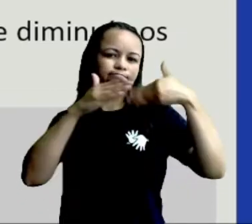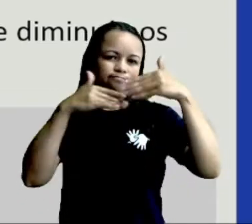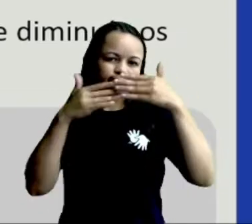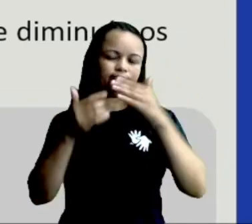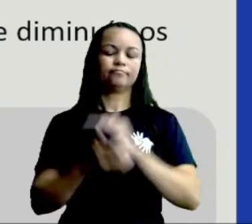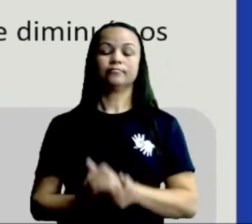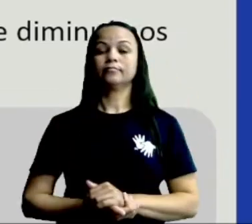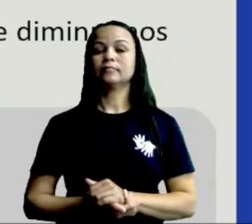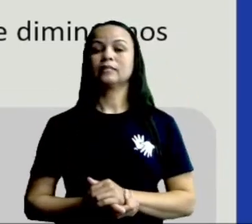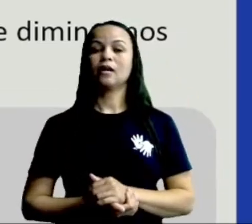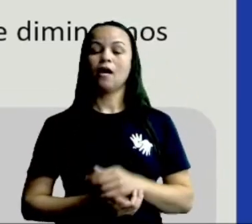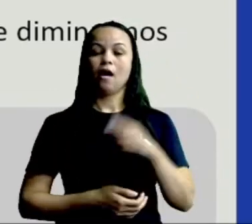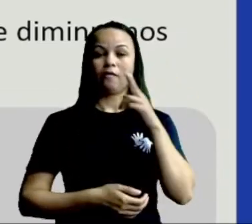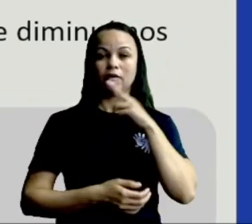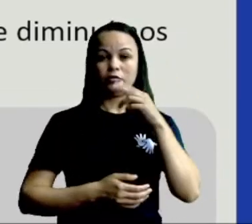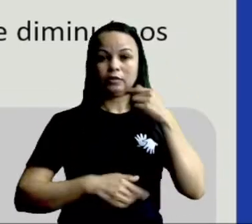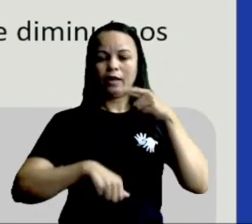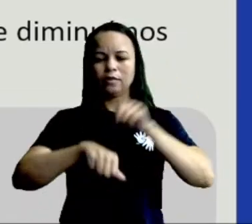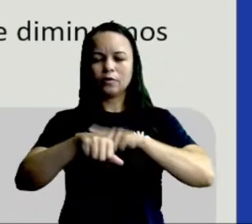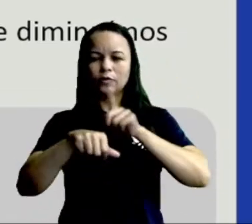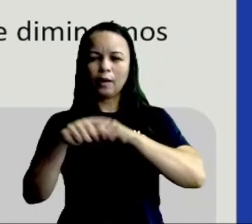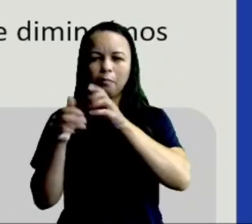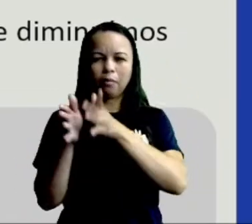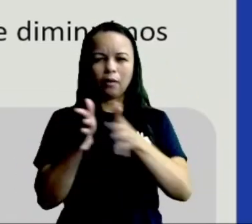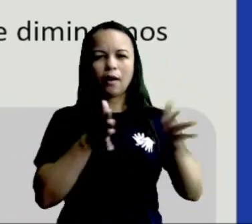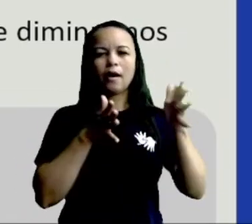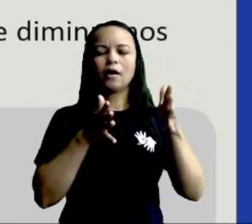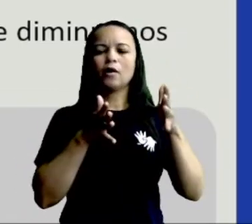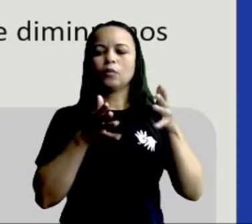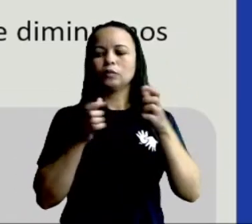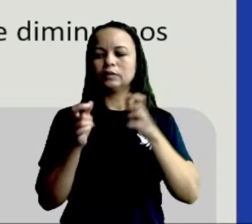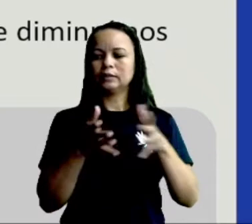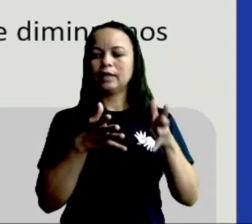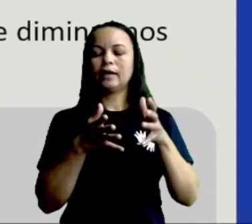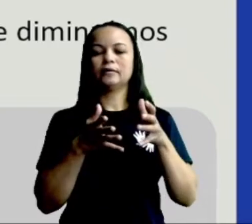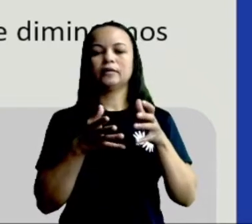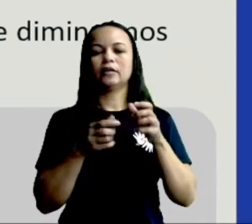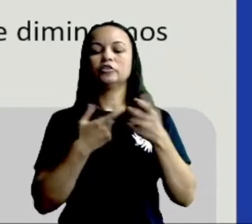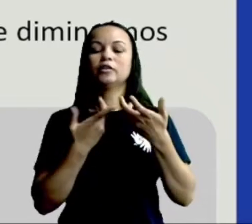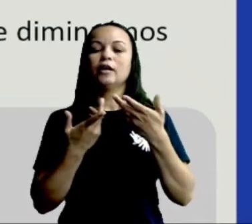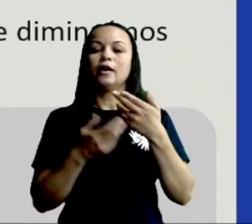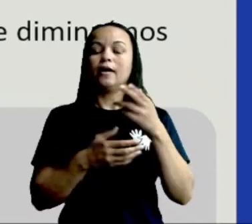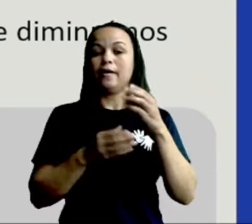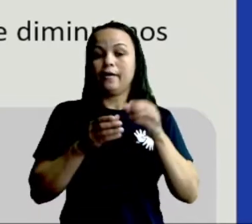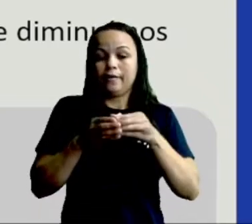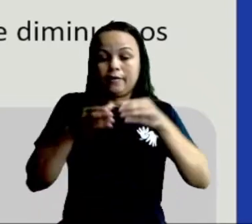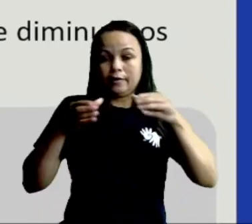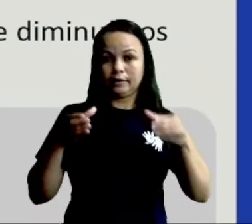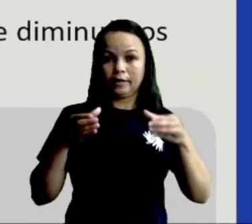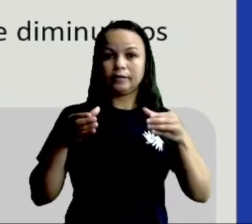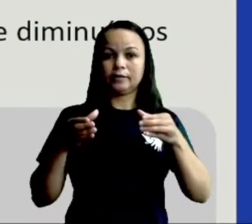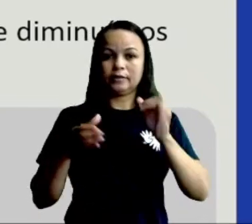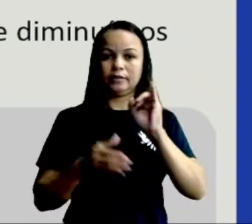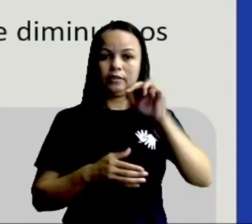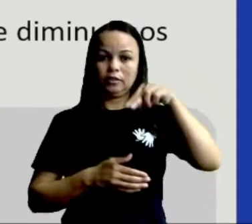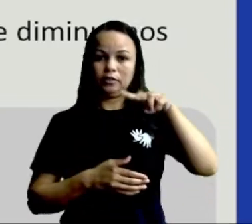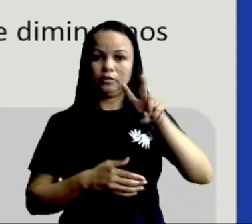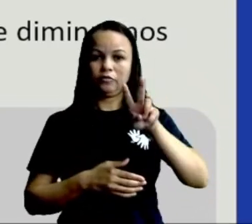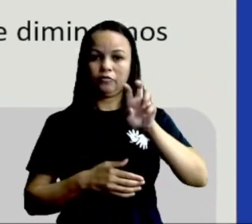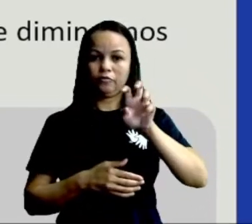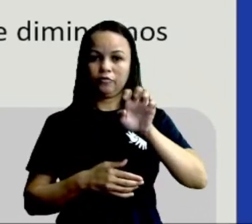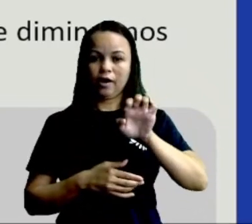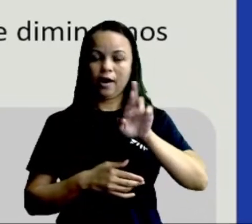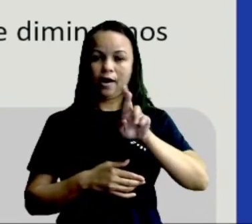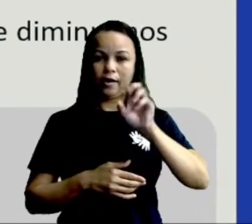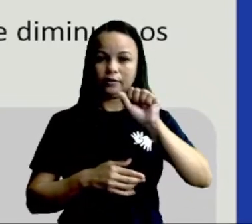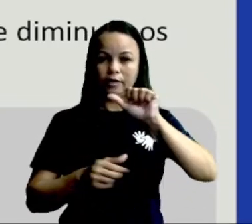sucessivamente. A velocidade e o tempo são consideradas grandezas inversas, pois se